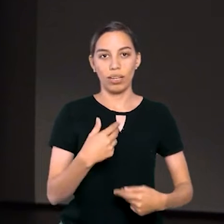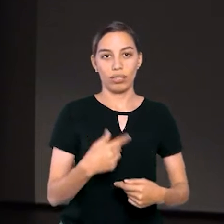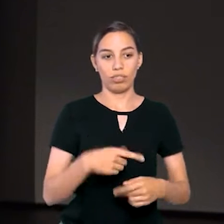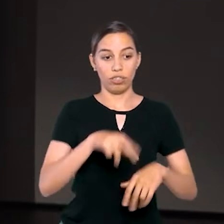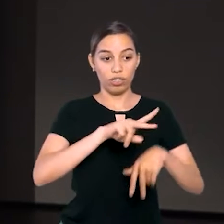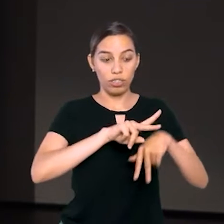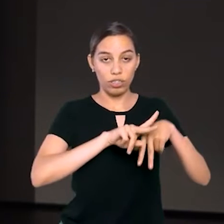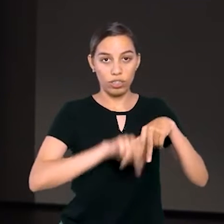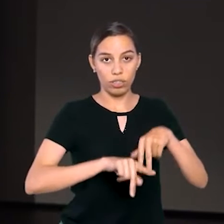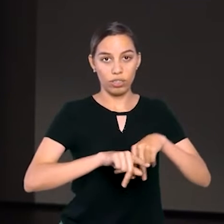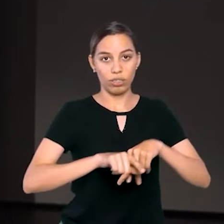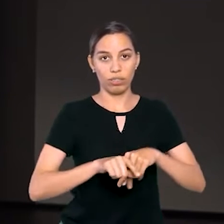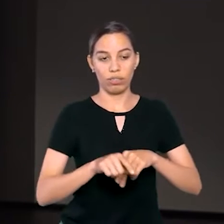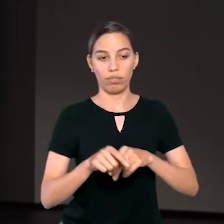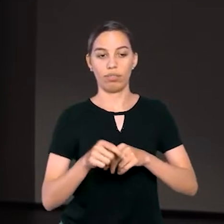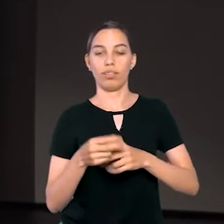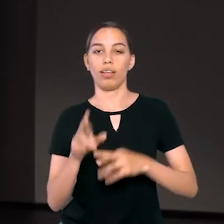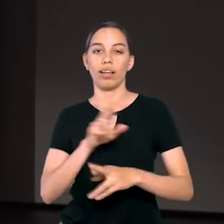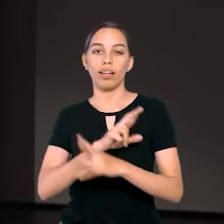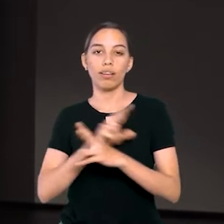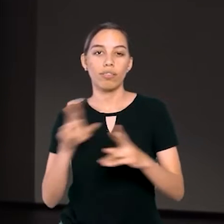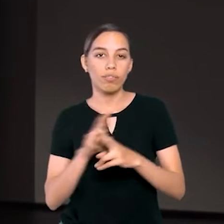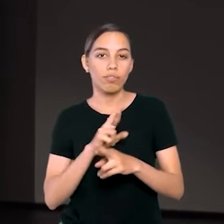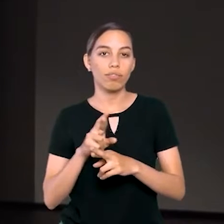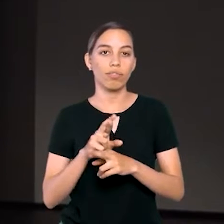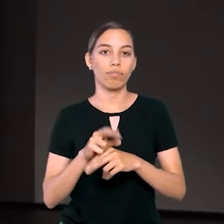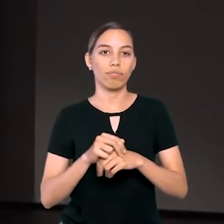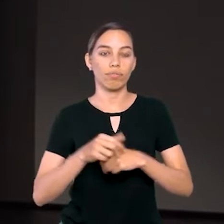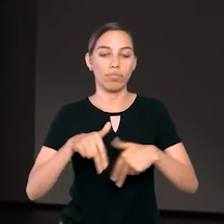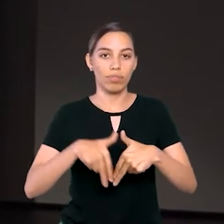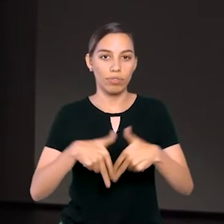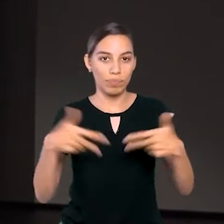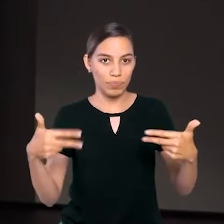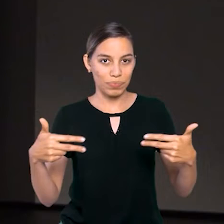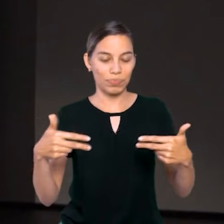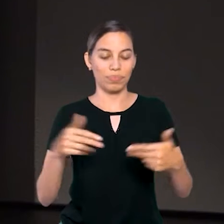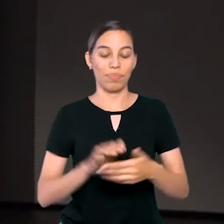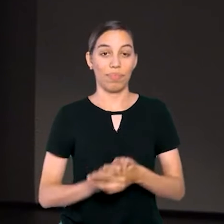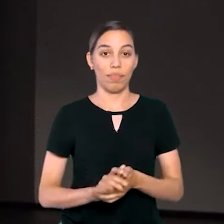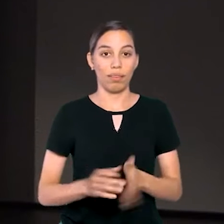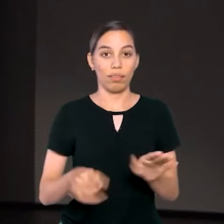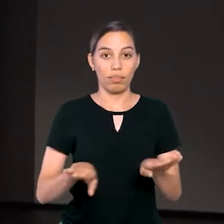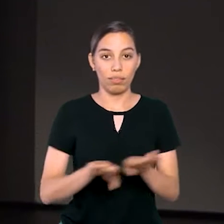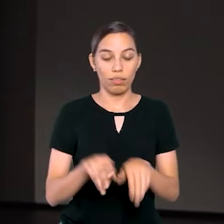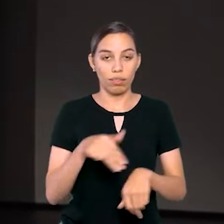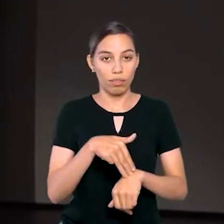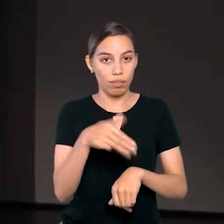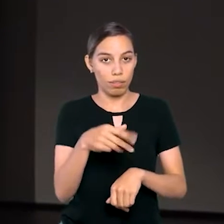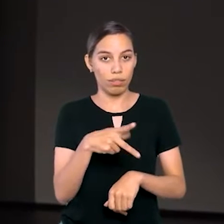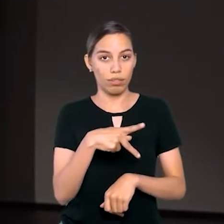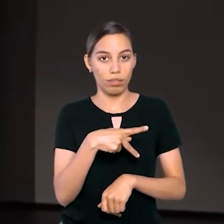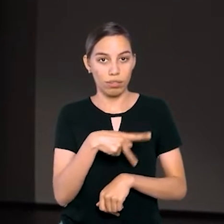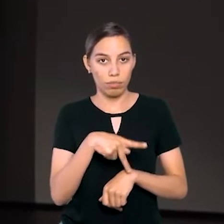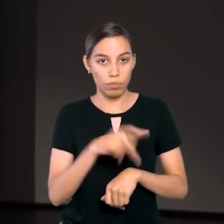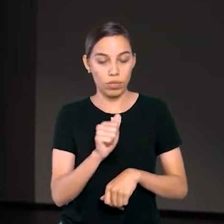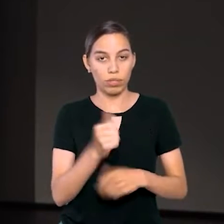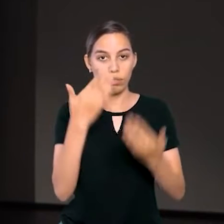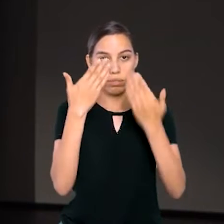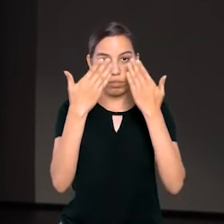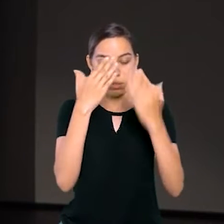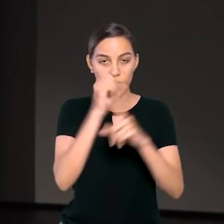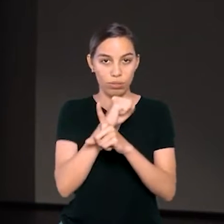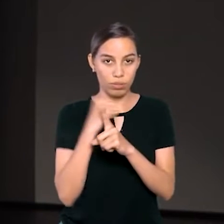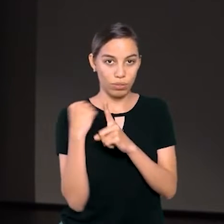linha Gênero e suas interrelações com geração, etnia e classe. Mestre no programa de pós-graduação em